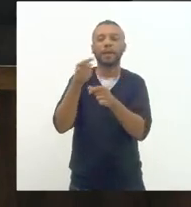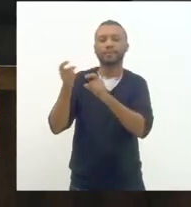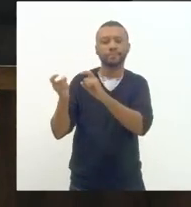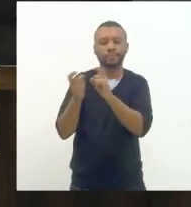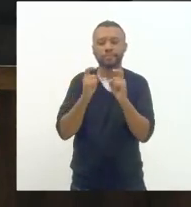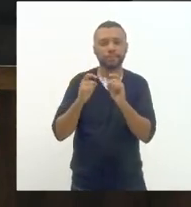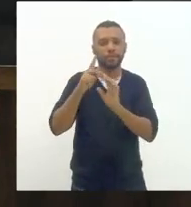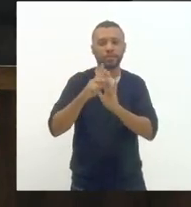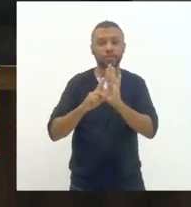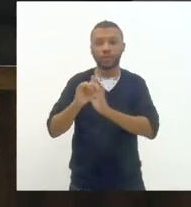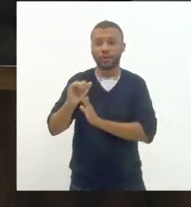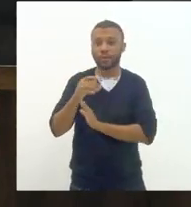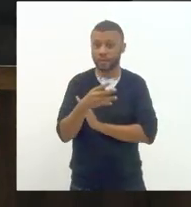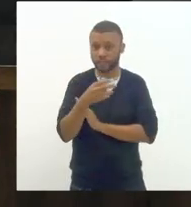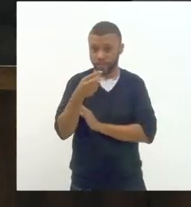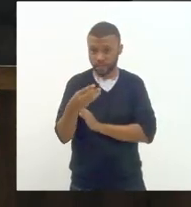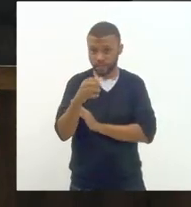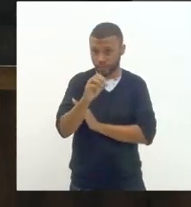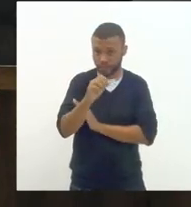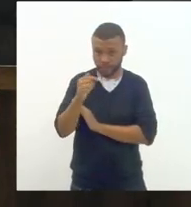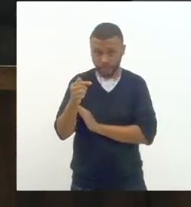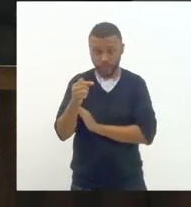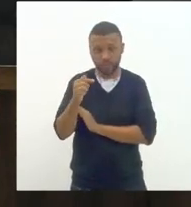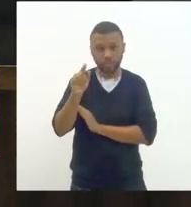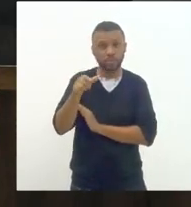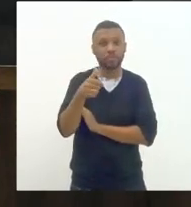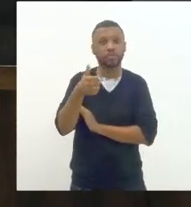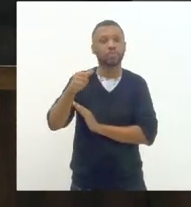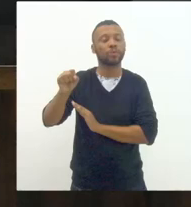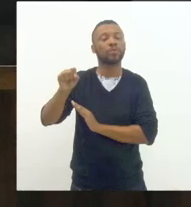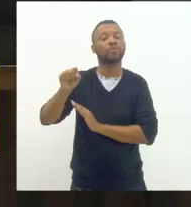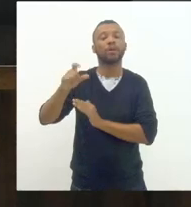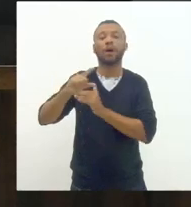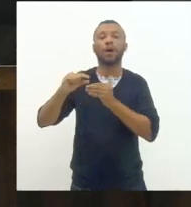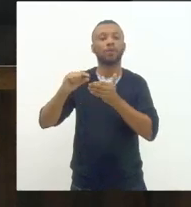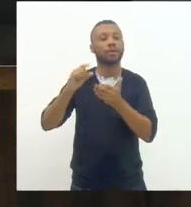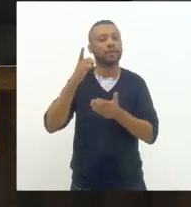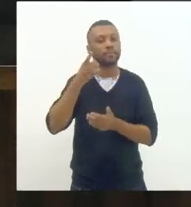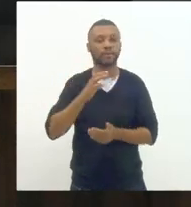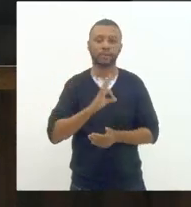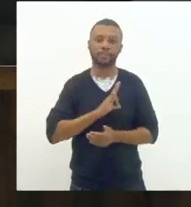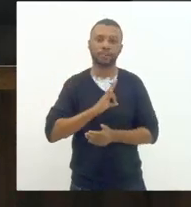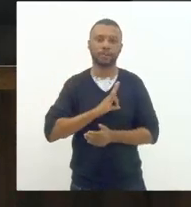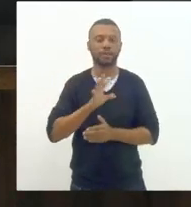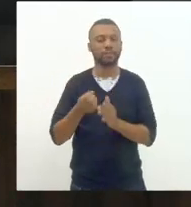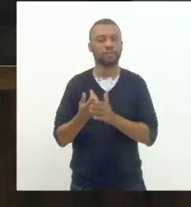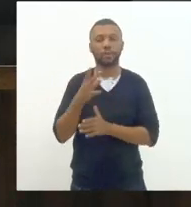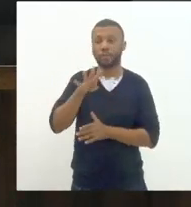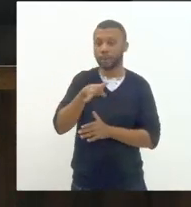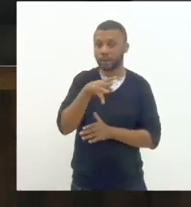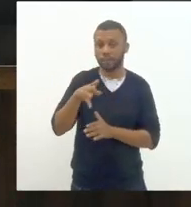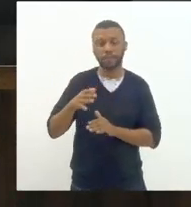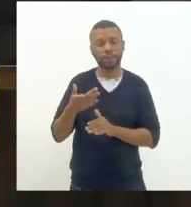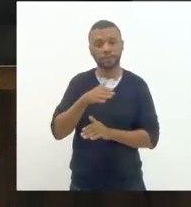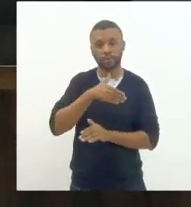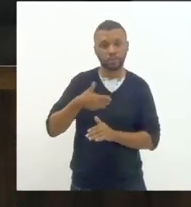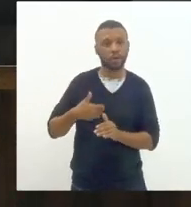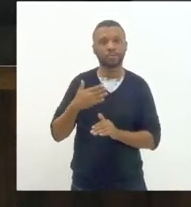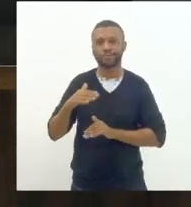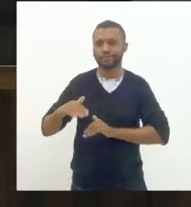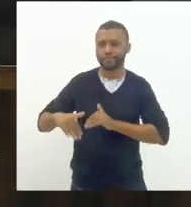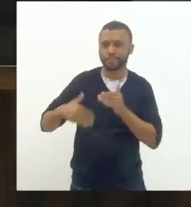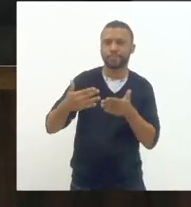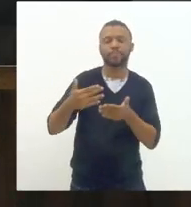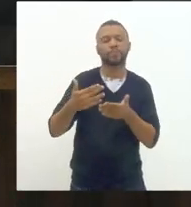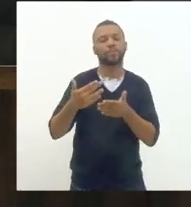de lei 4307/18, de autoria da deputada Marta Rocha, que institui o Programa Estadual de Desenvolvimento de Produção Artesanal e